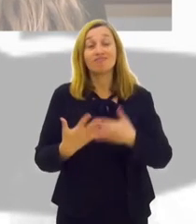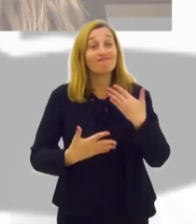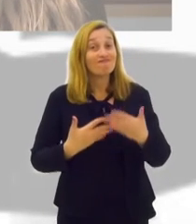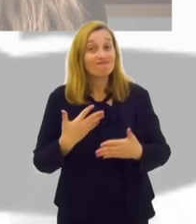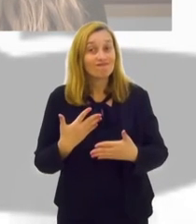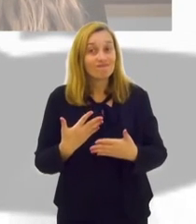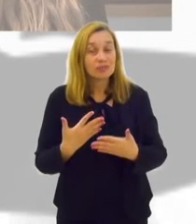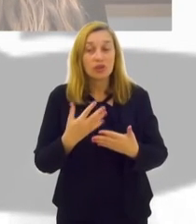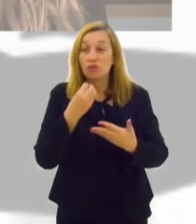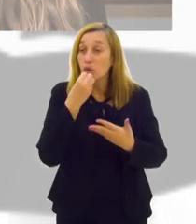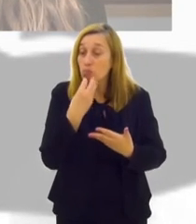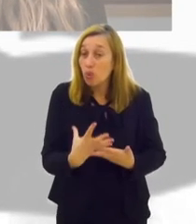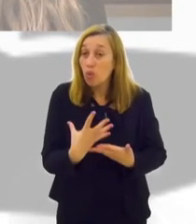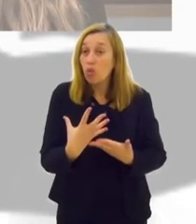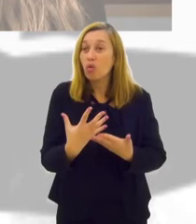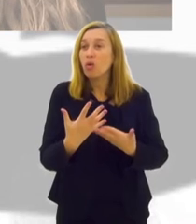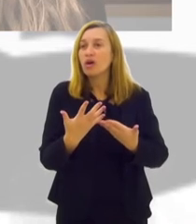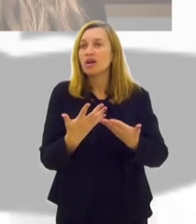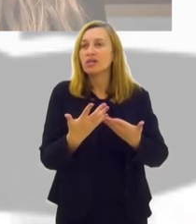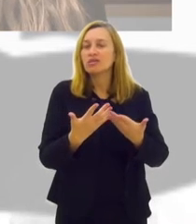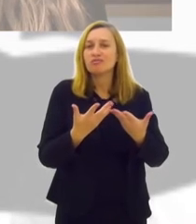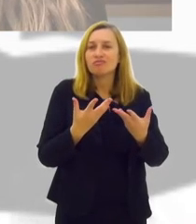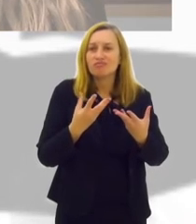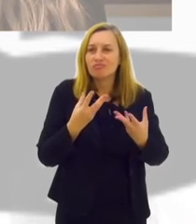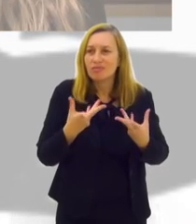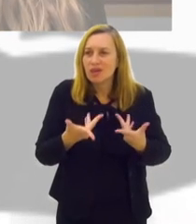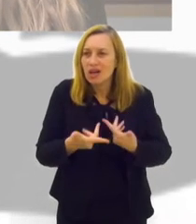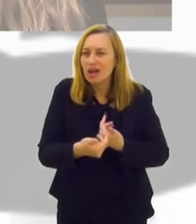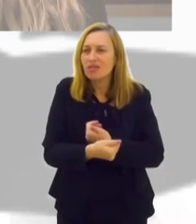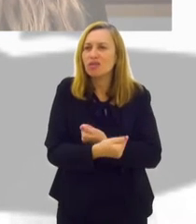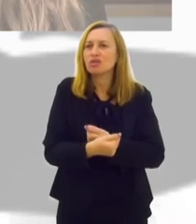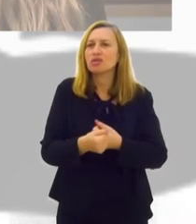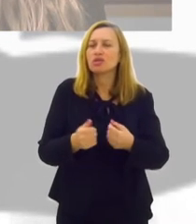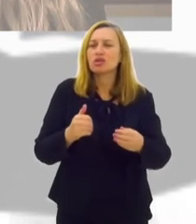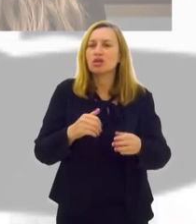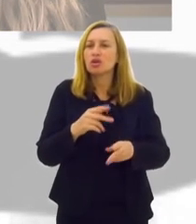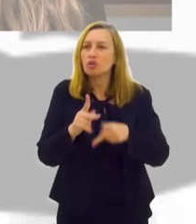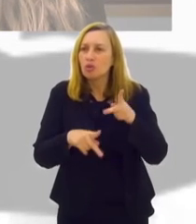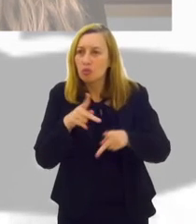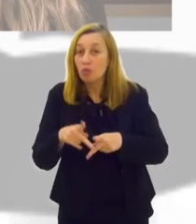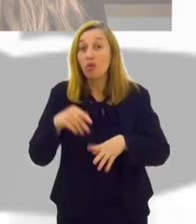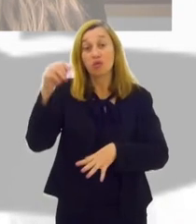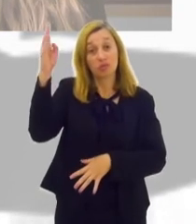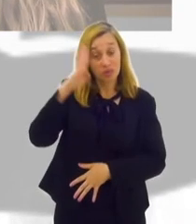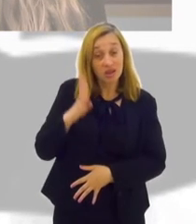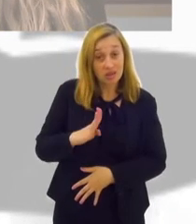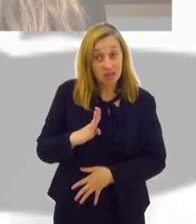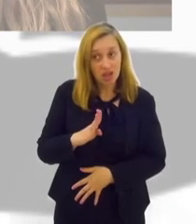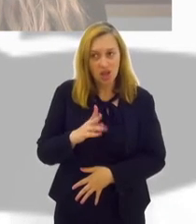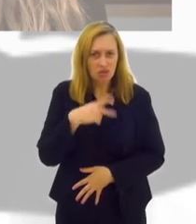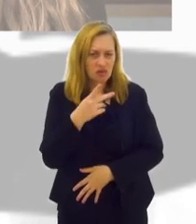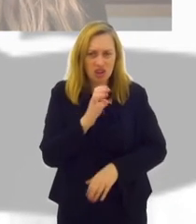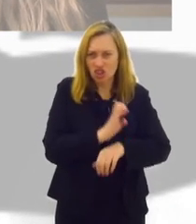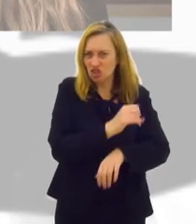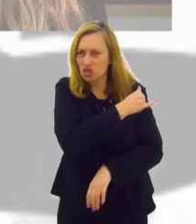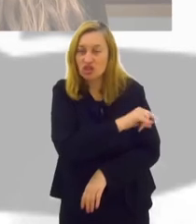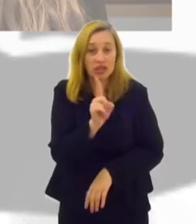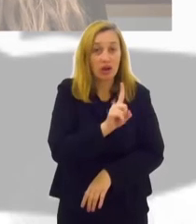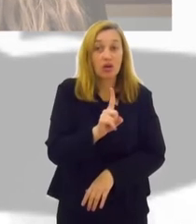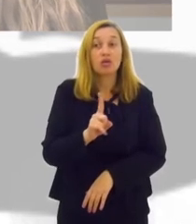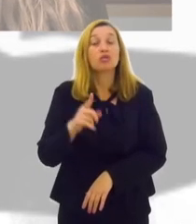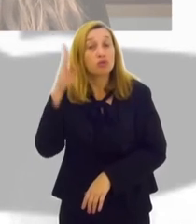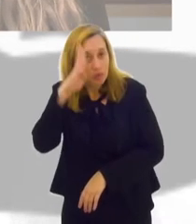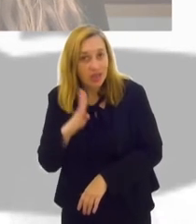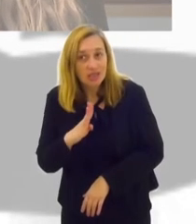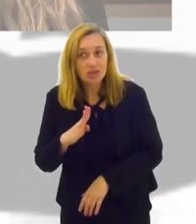de grande valia. Esse programa realmente é precioso para que a população brasileira, eu não digo do estado do